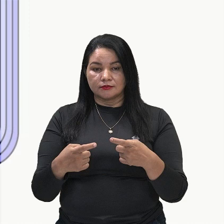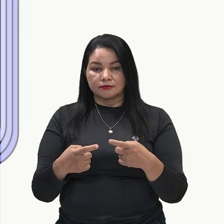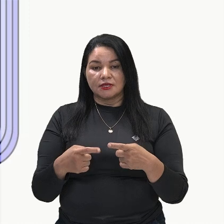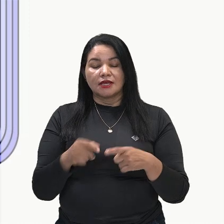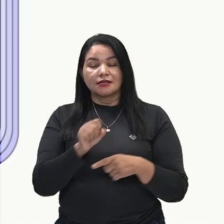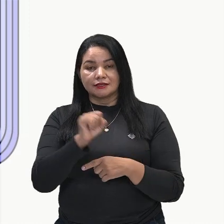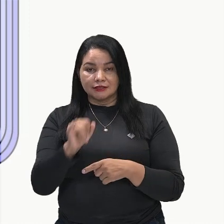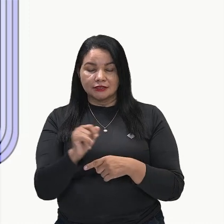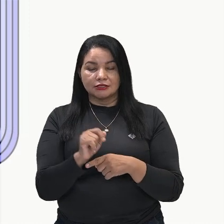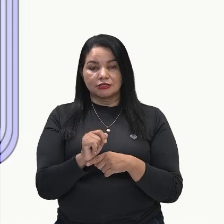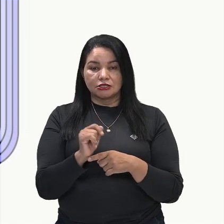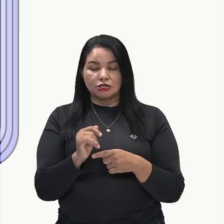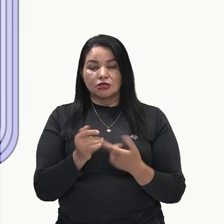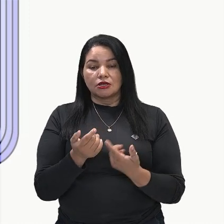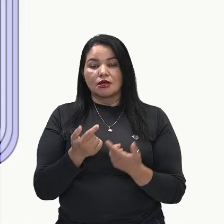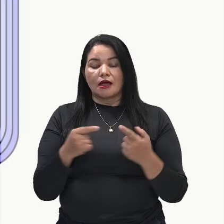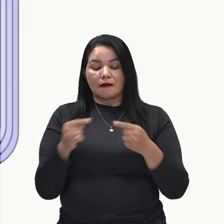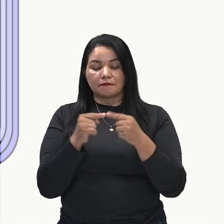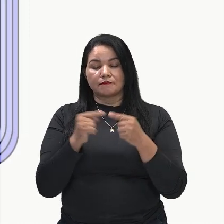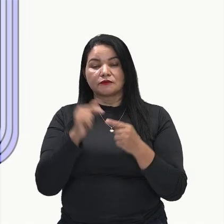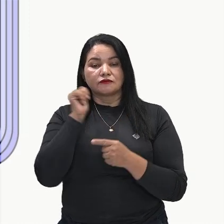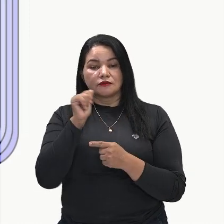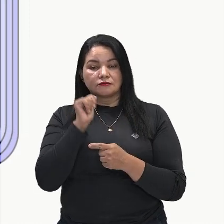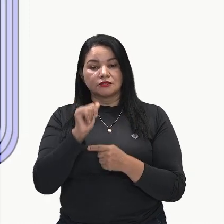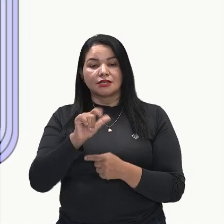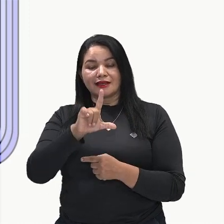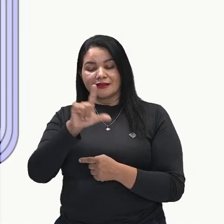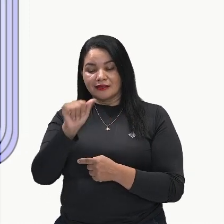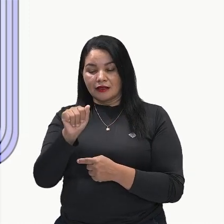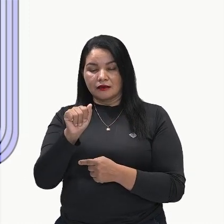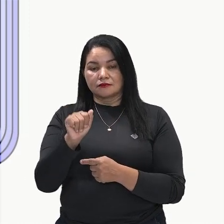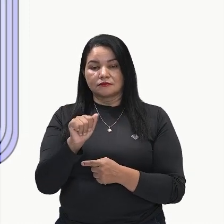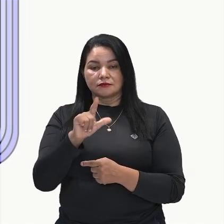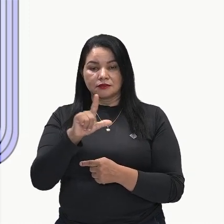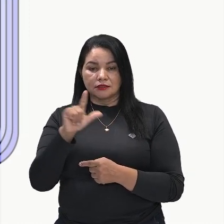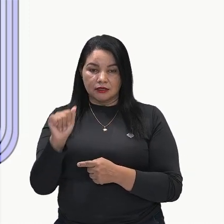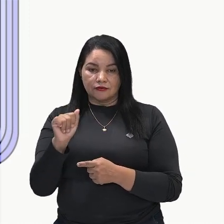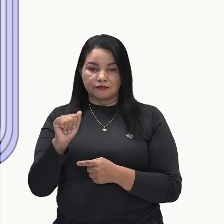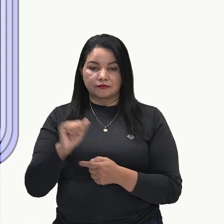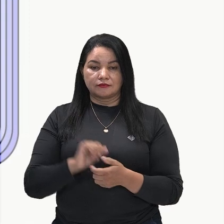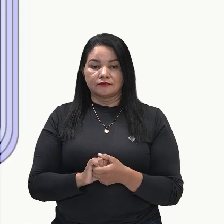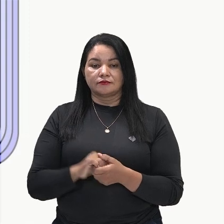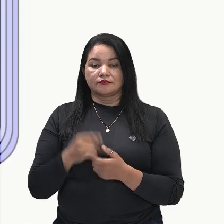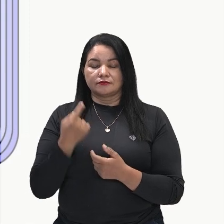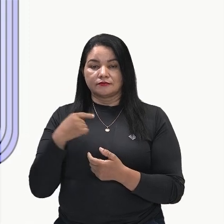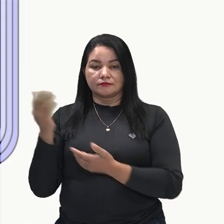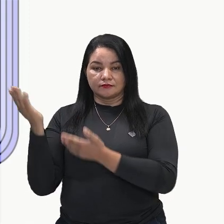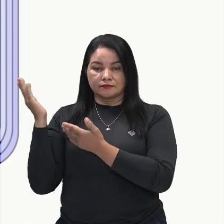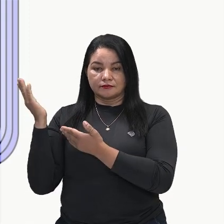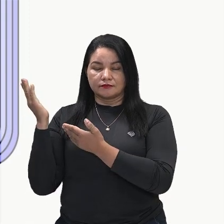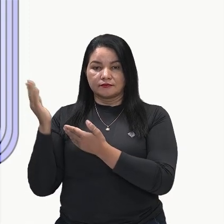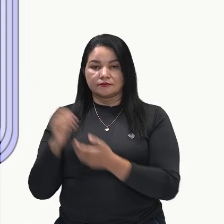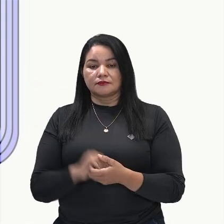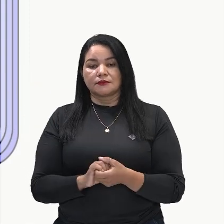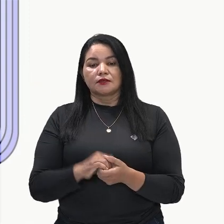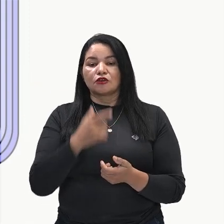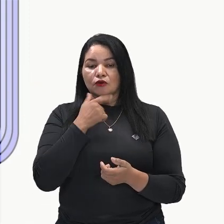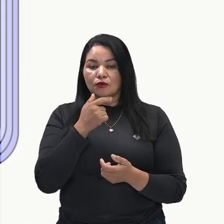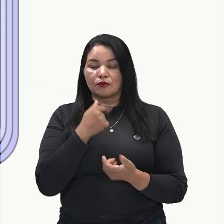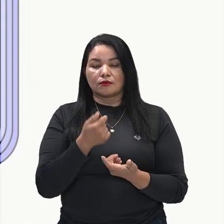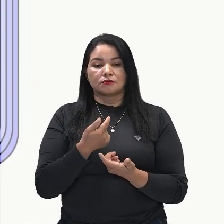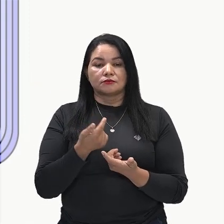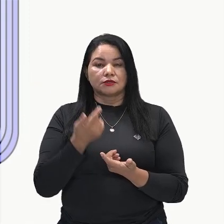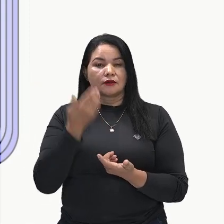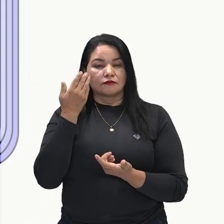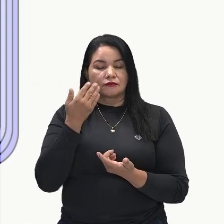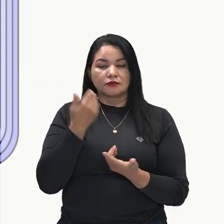feminino, Juan se lastimou la frente tras el accidente. Então, ele se machucou no rosto,